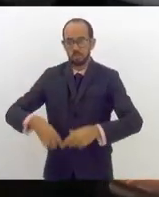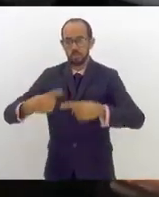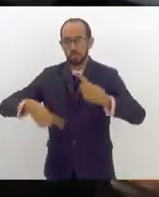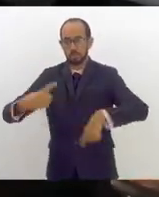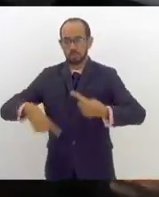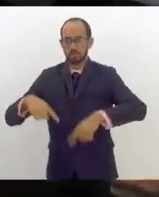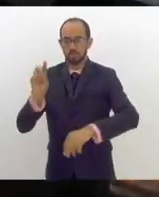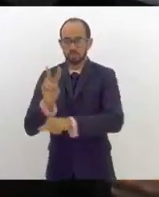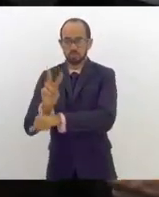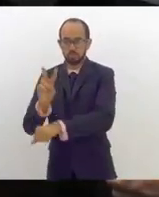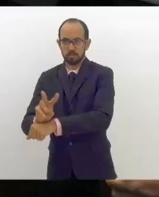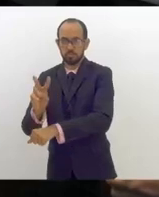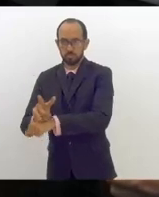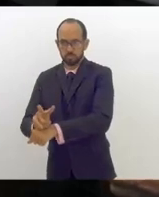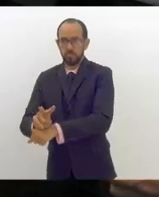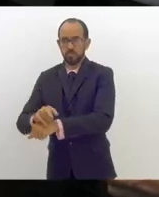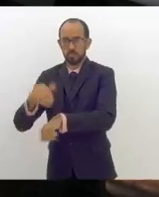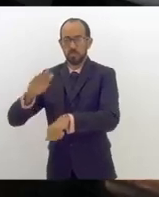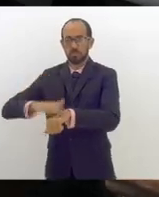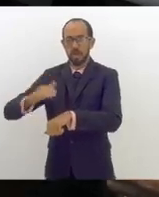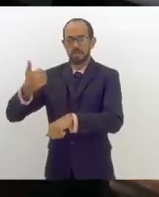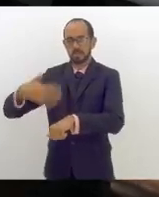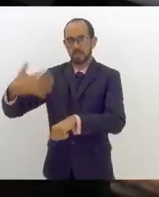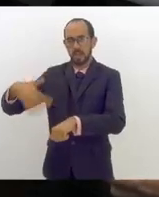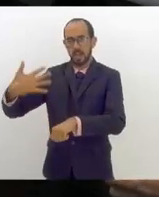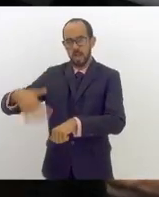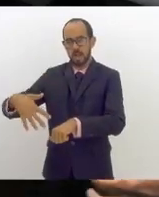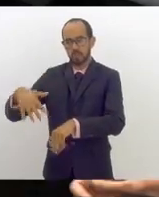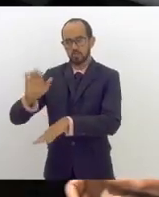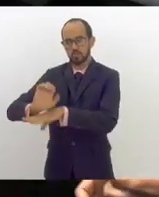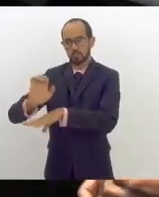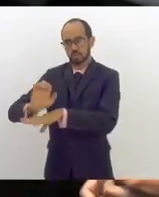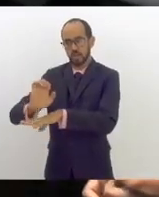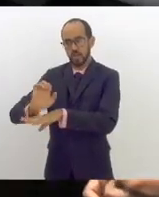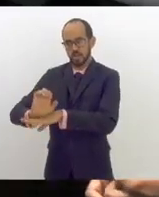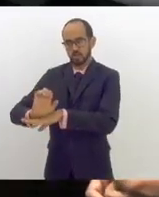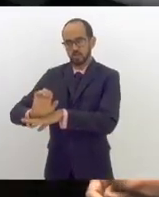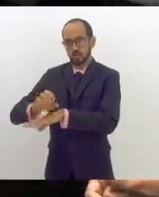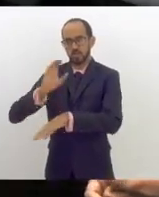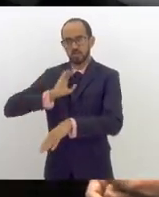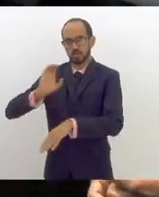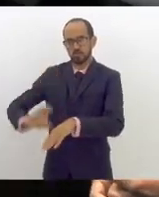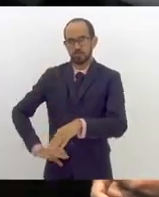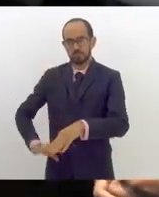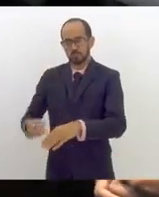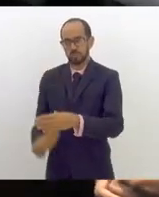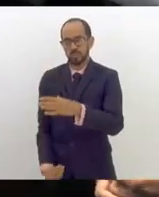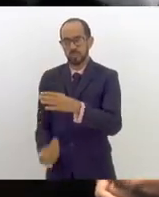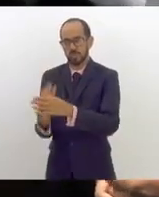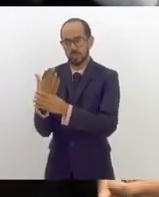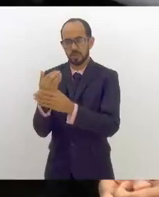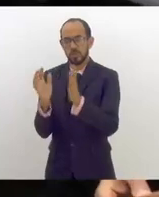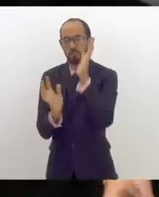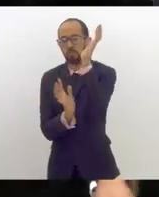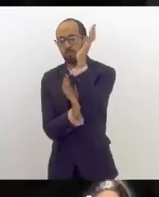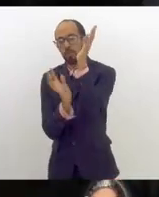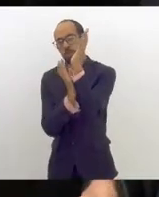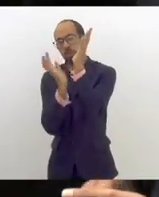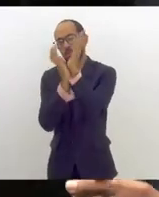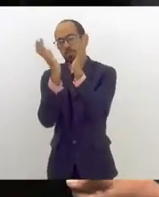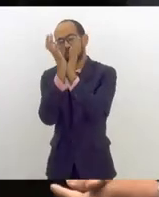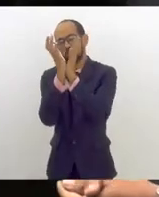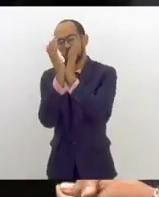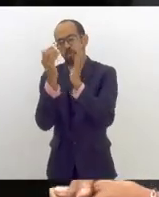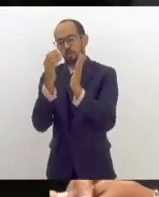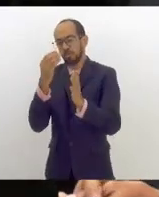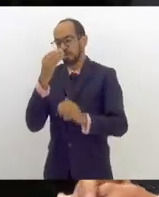que encarecem o peso do estado no bolso do cidadão que criam burocracias que espantam investimentos e agora